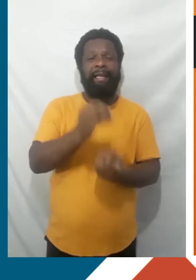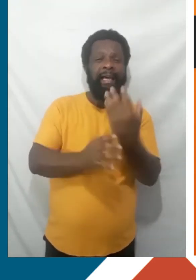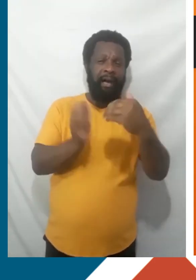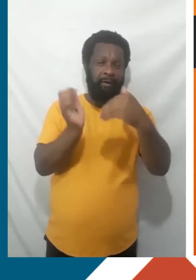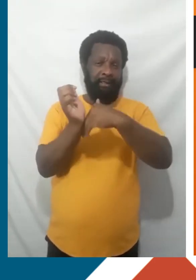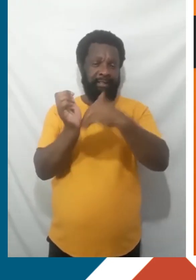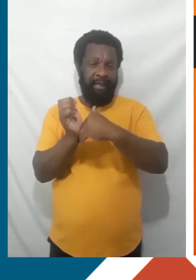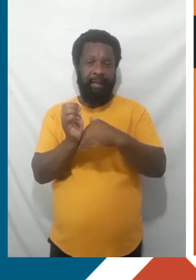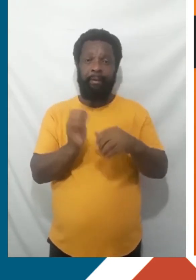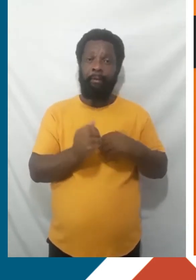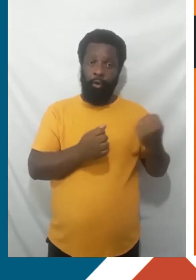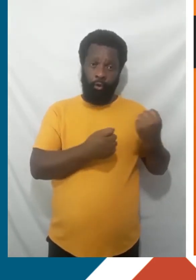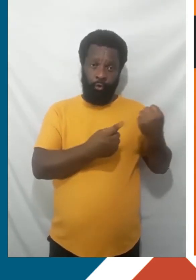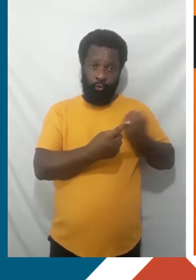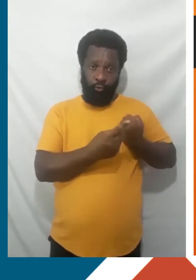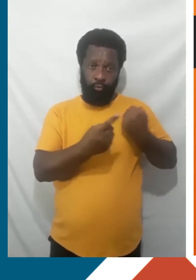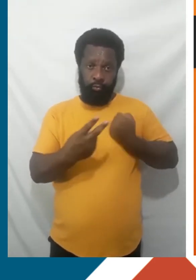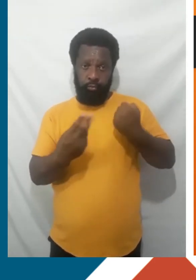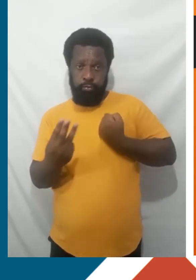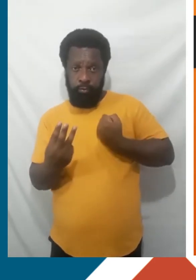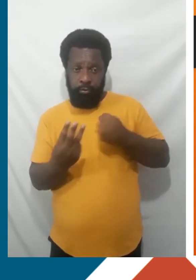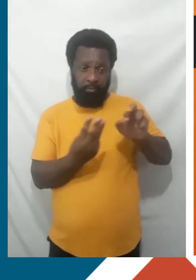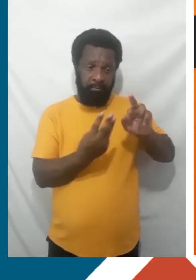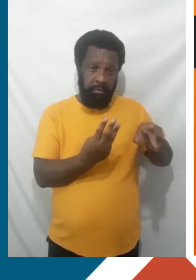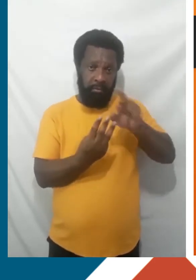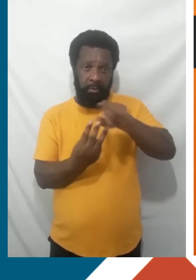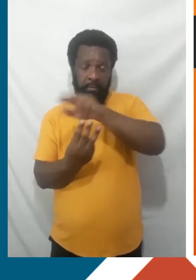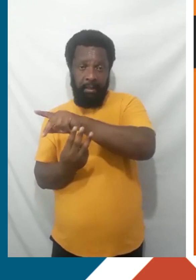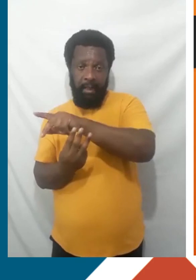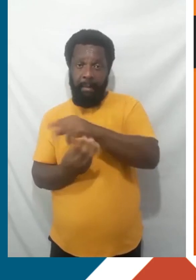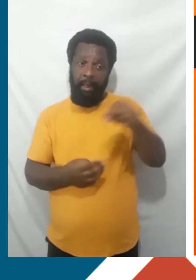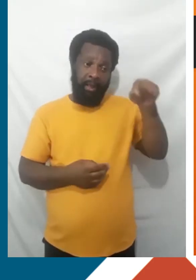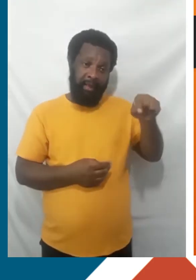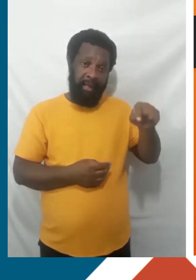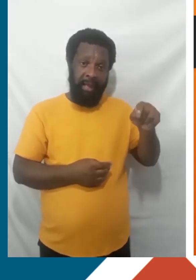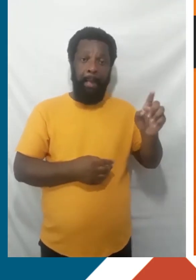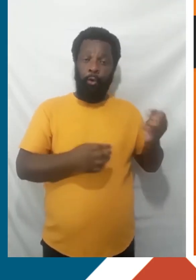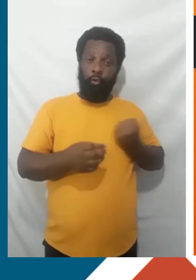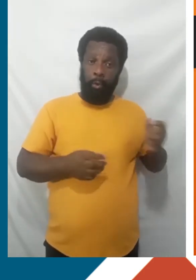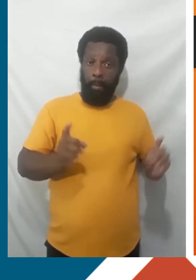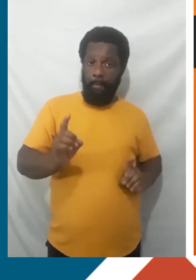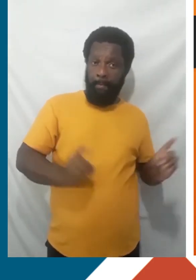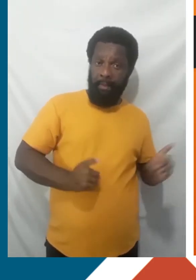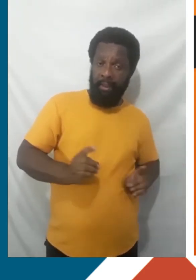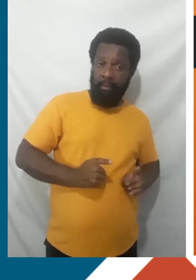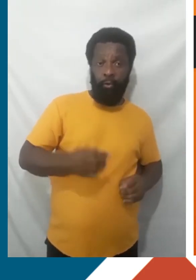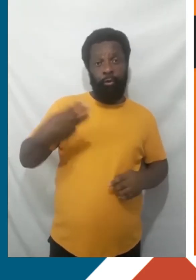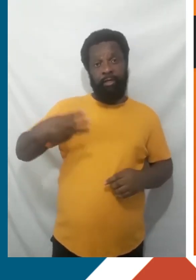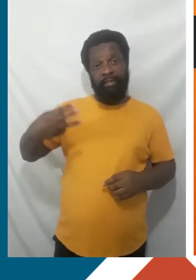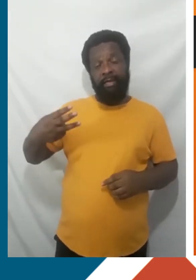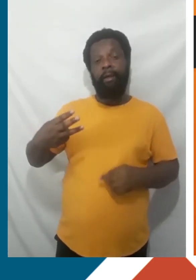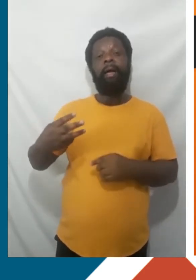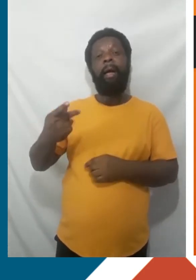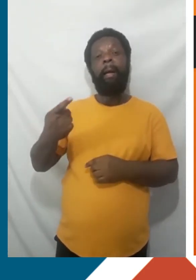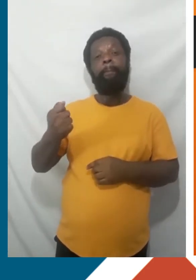formar senha de 3 dígitos distintos, cujo primeiro dígito seja um dígito primo, o